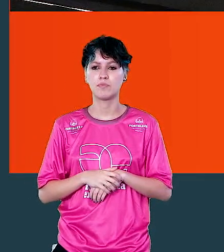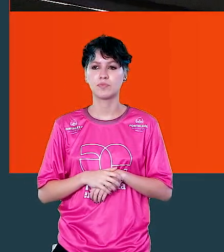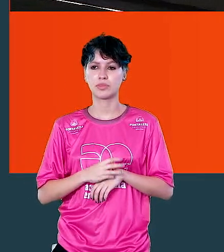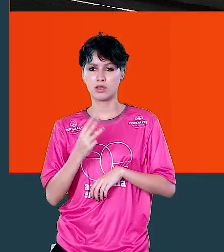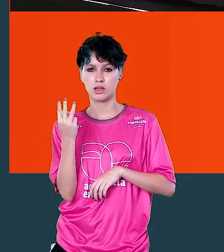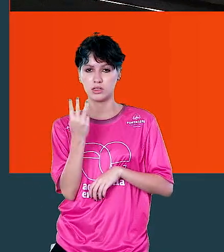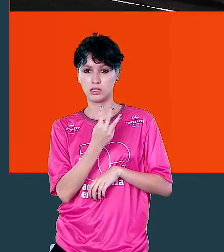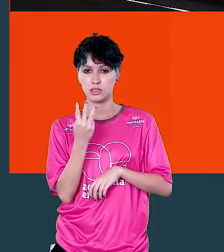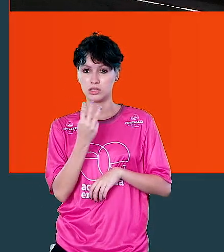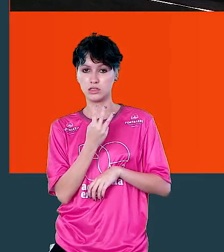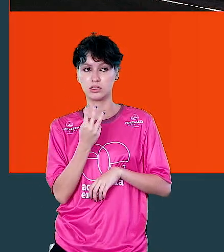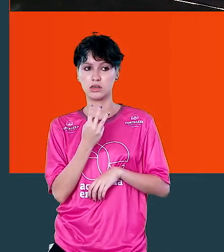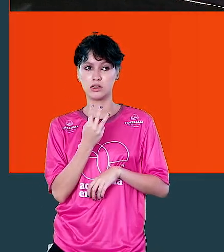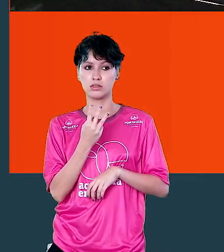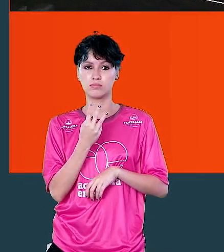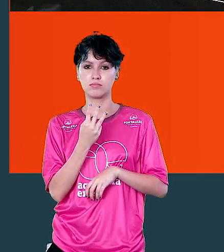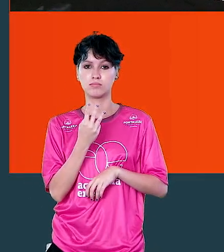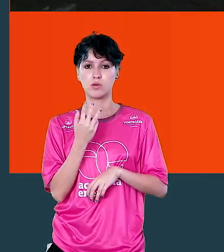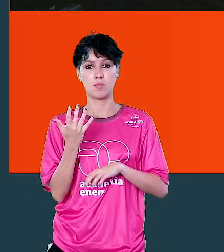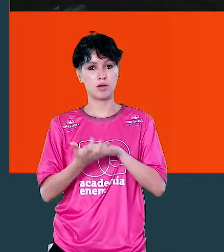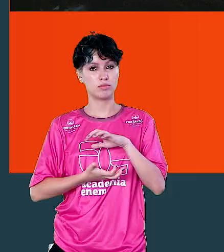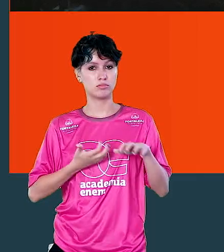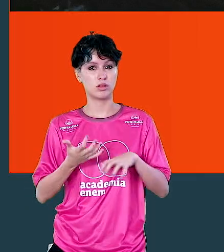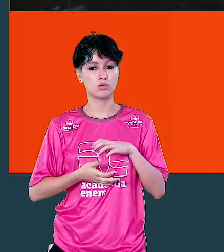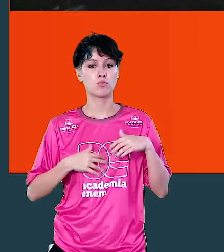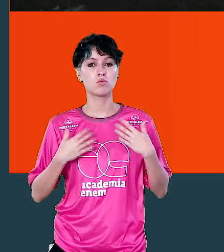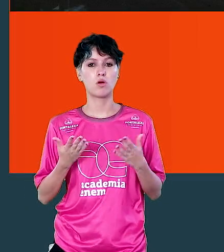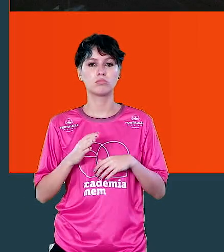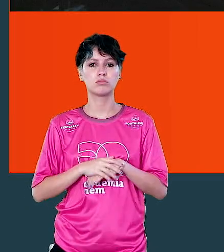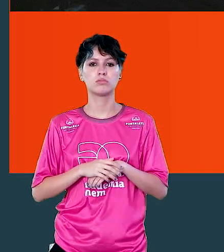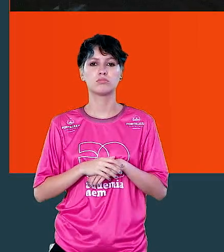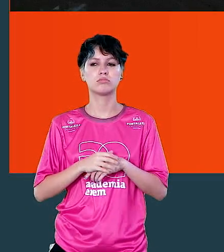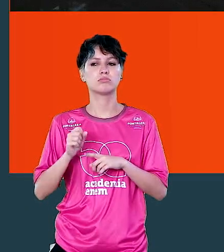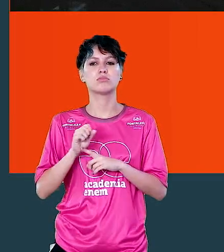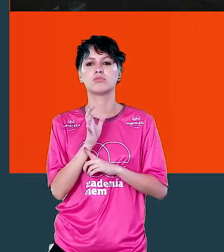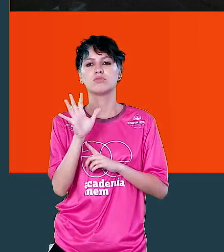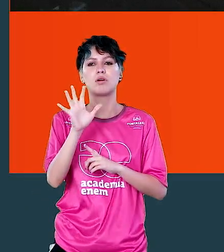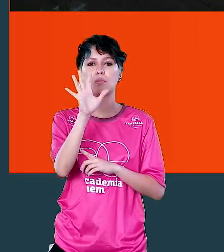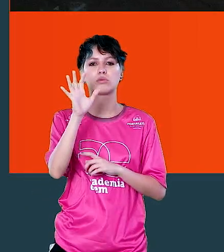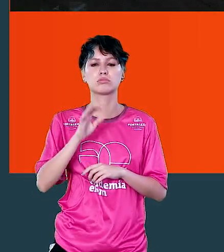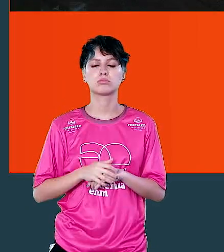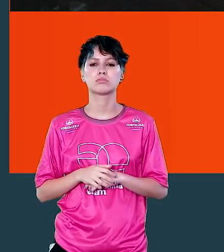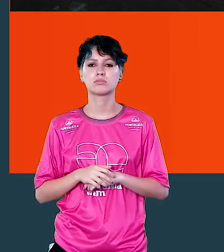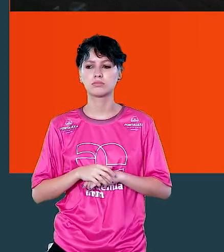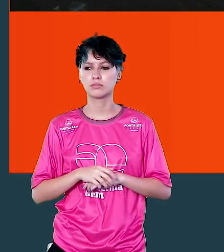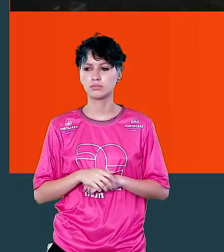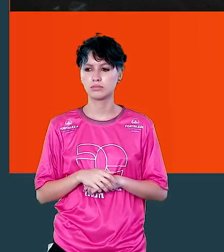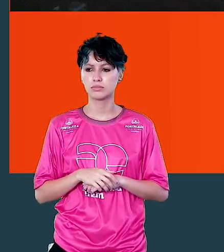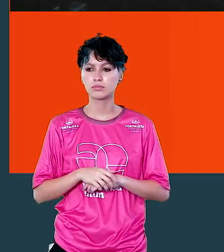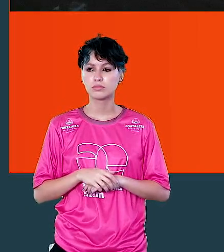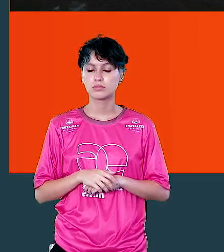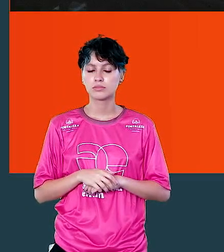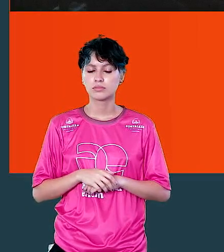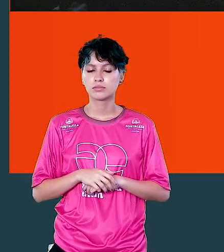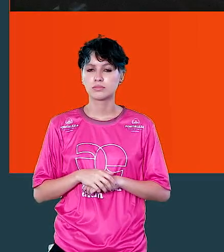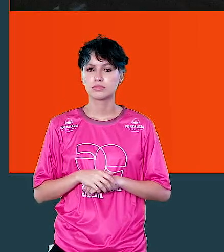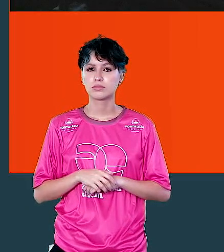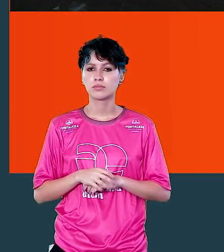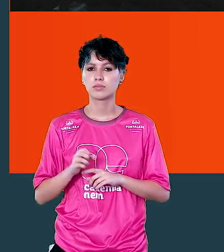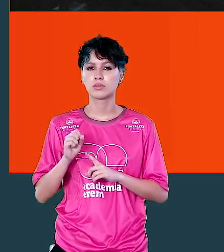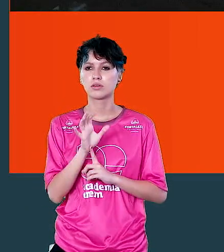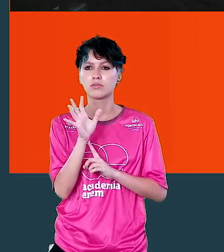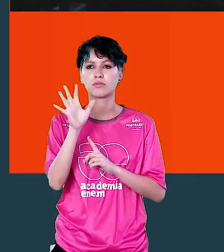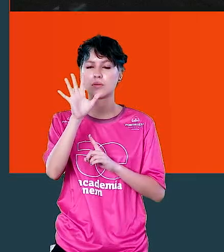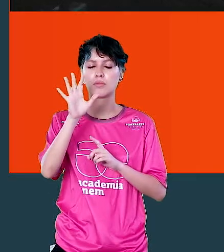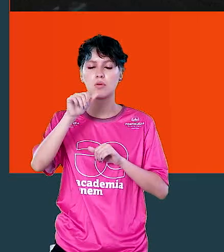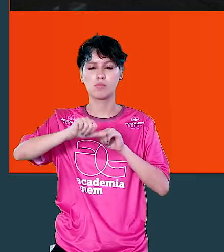básicos que a gente tem é quem? O gasoso, o vapor, né? Cara, para eu passar do vapor para o líquido e do líquido para o